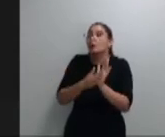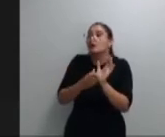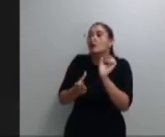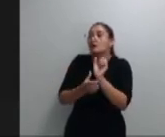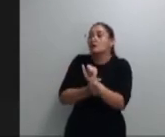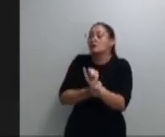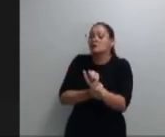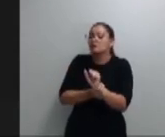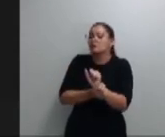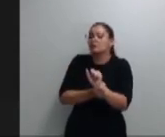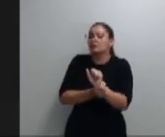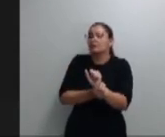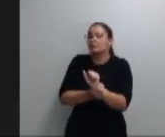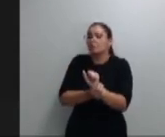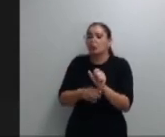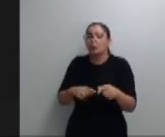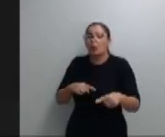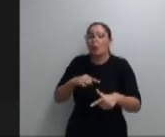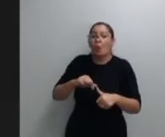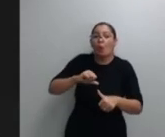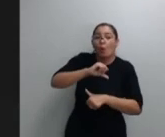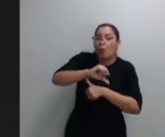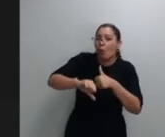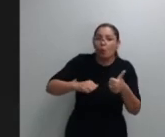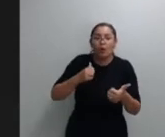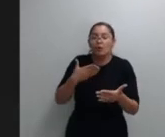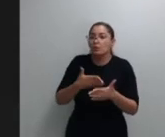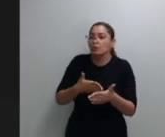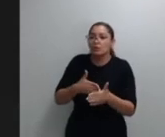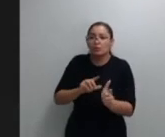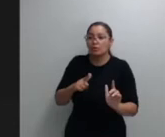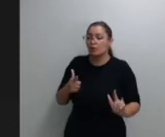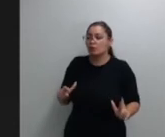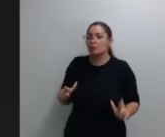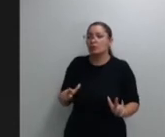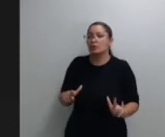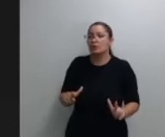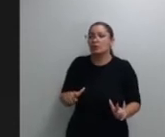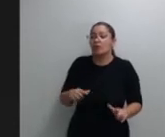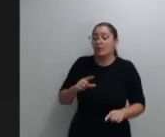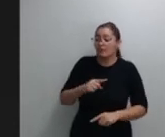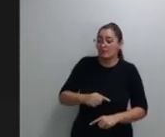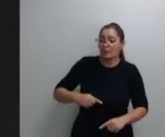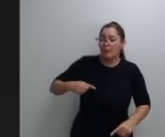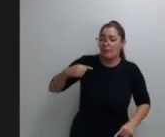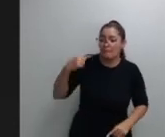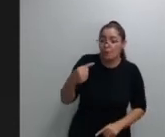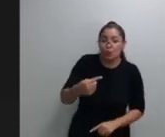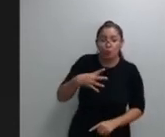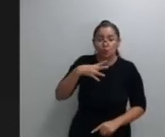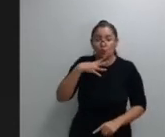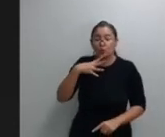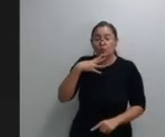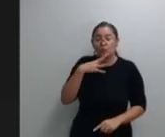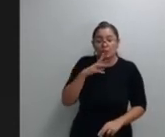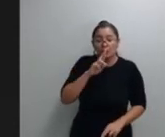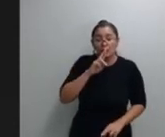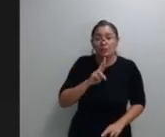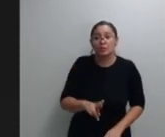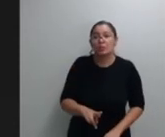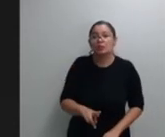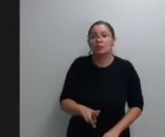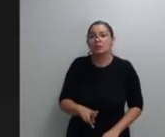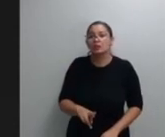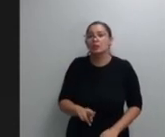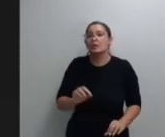impetrado contra a alteração feita lá em 16 ele já é impetrado depois do conhecimento do resultado o mandato mas